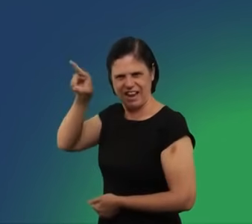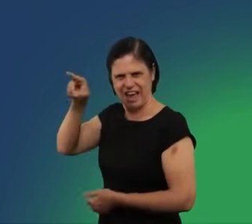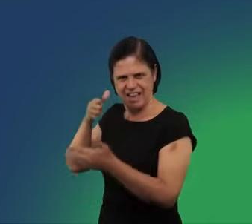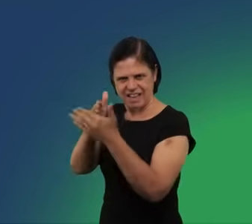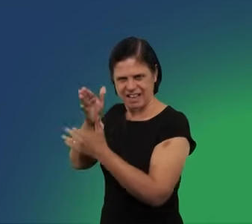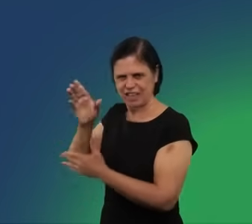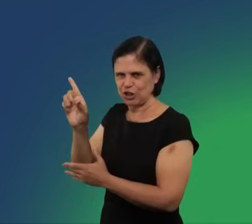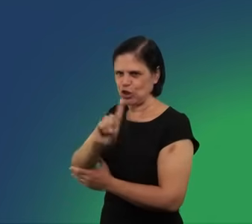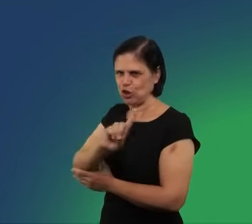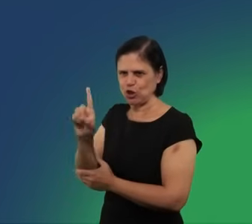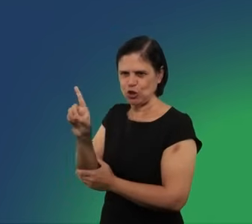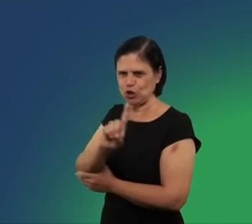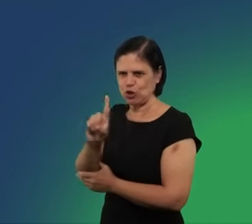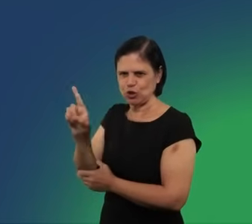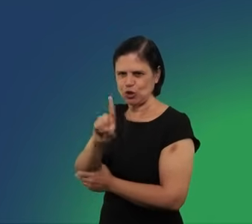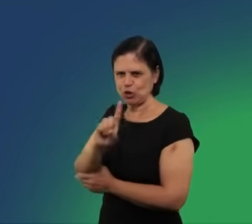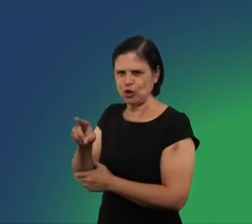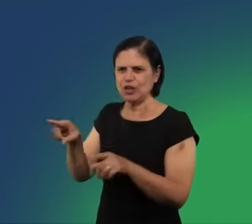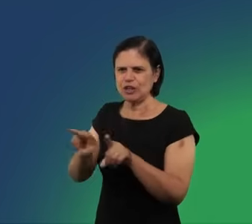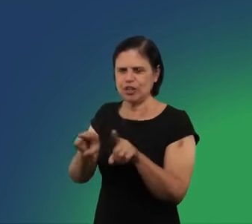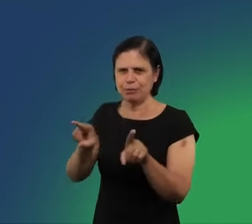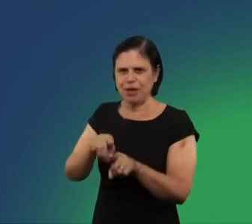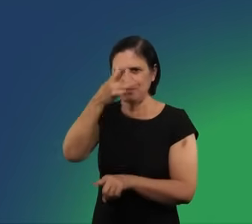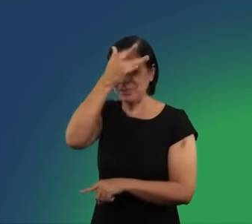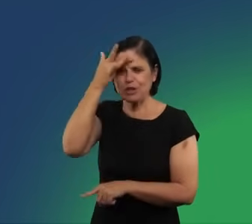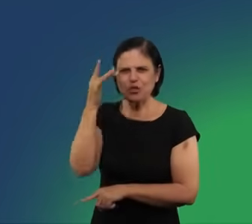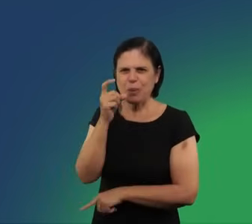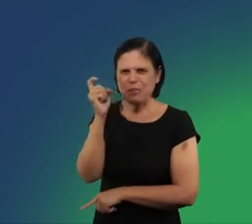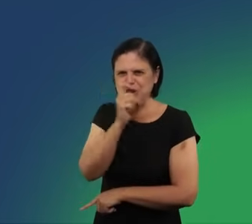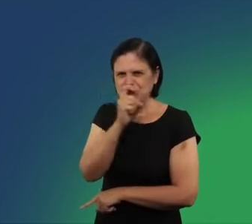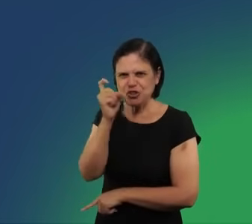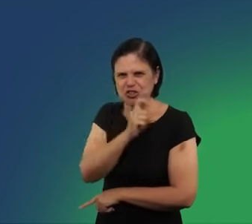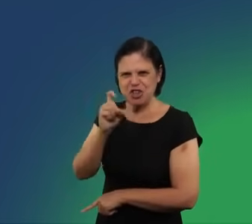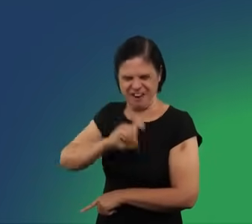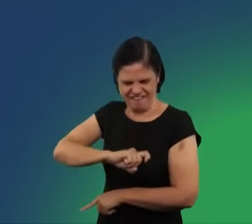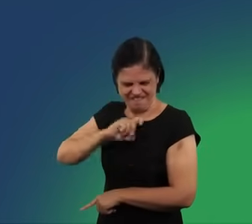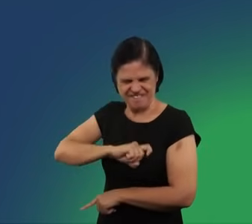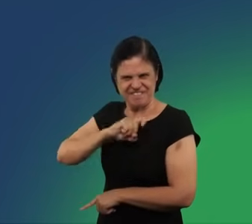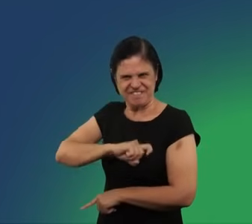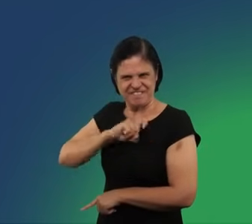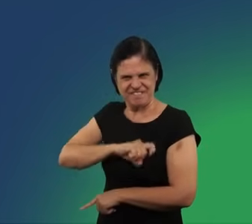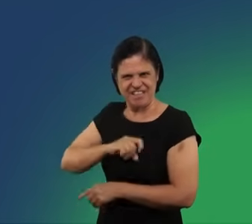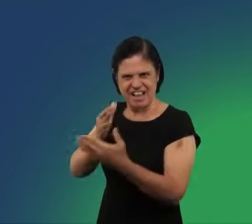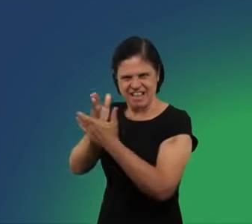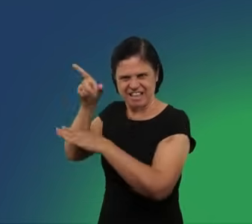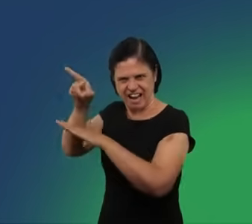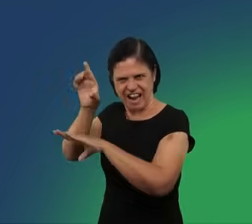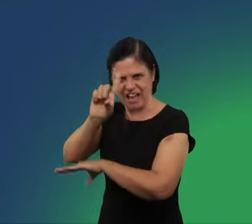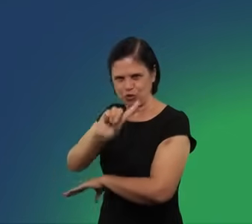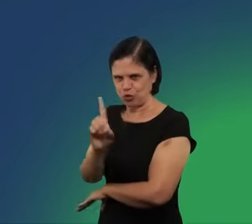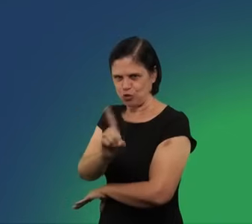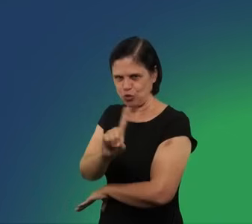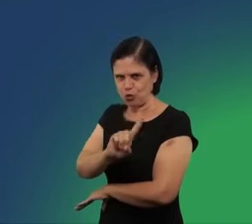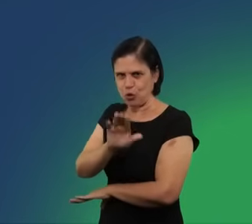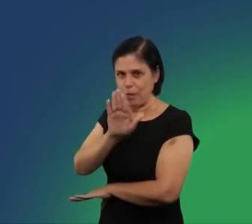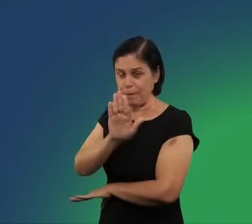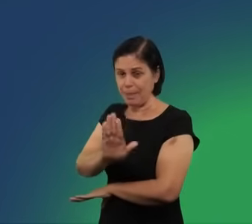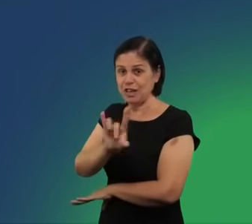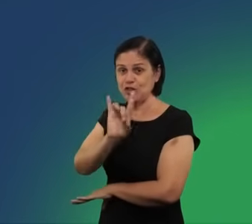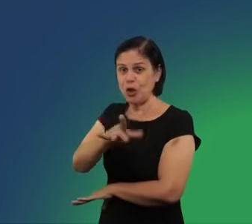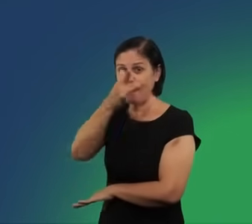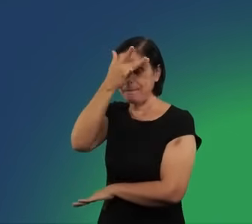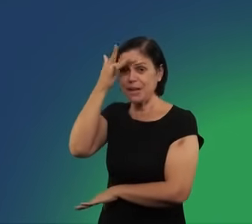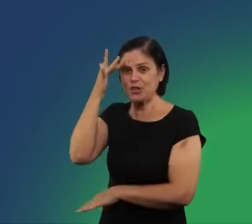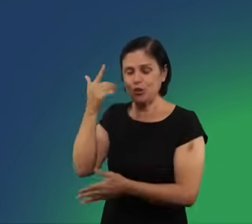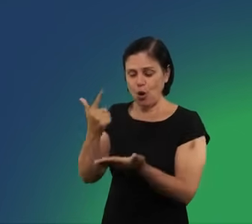cometa abominação e mentira, mas só os que estão inscritos no livro da vida